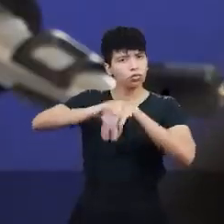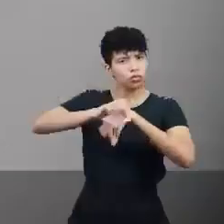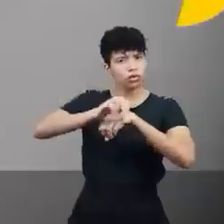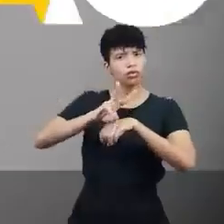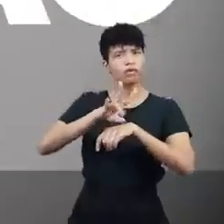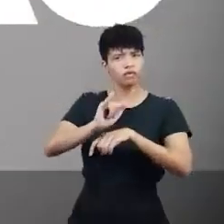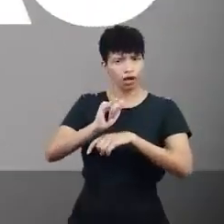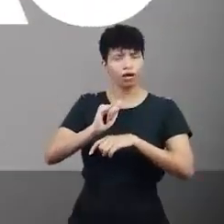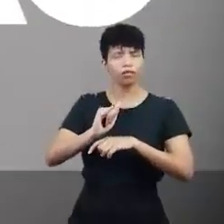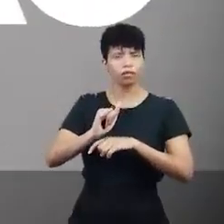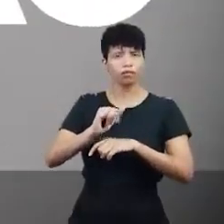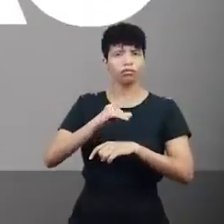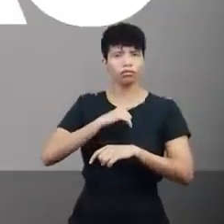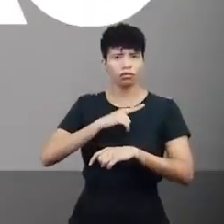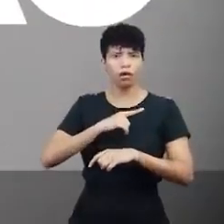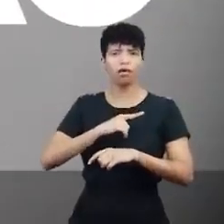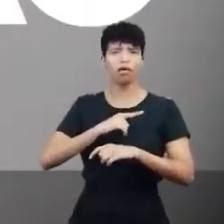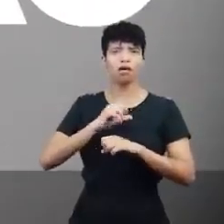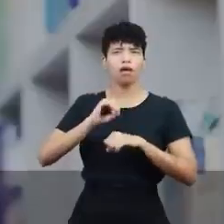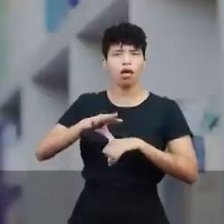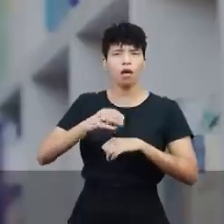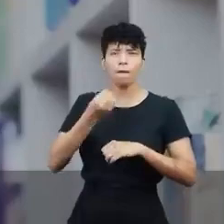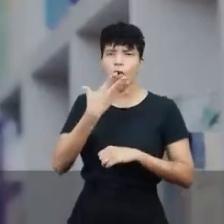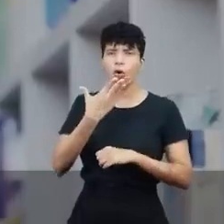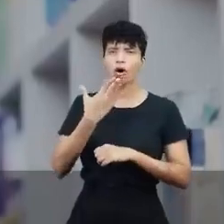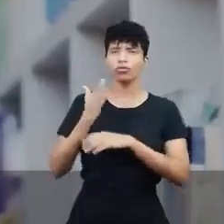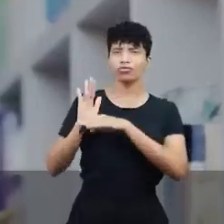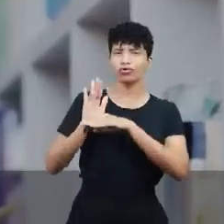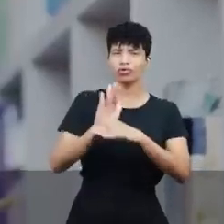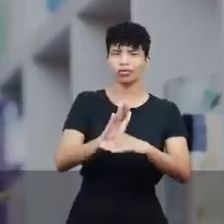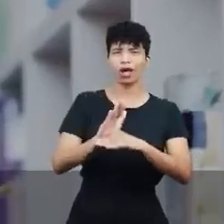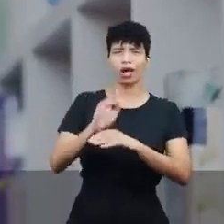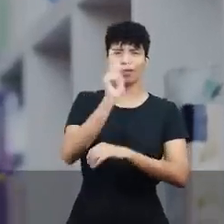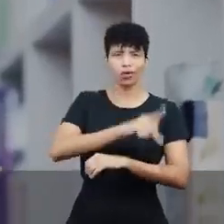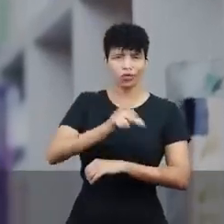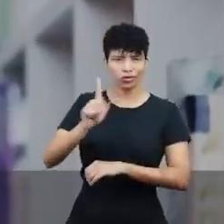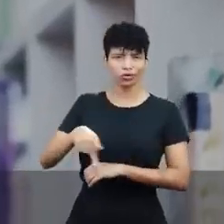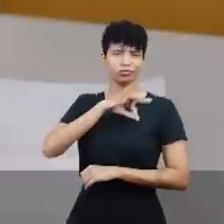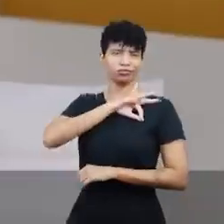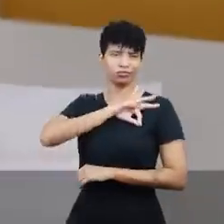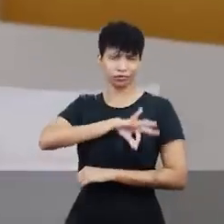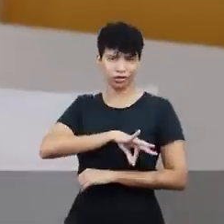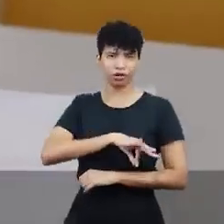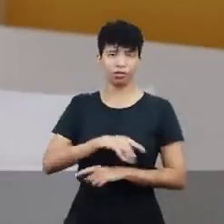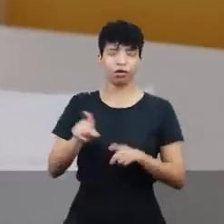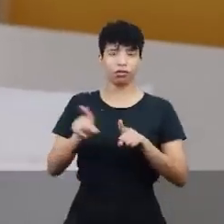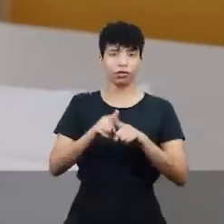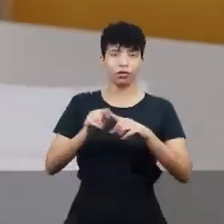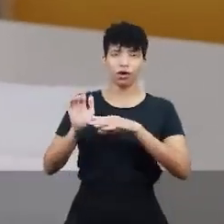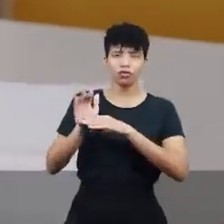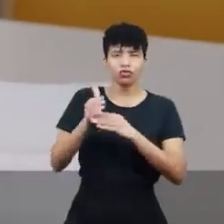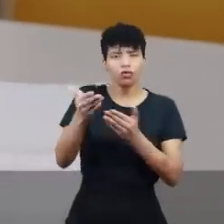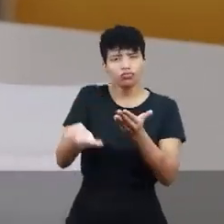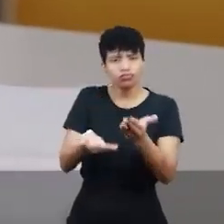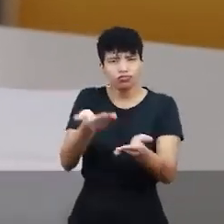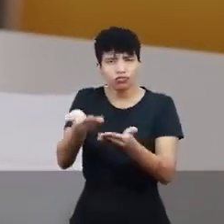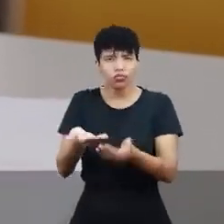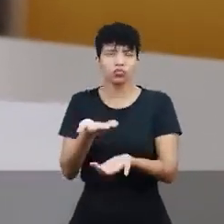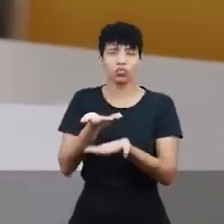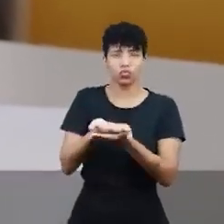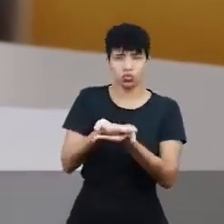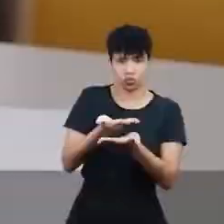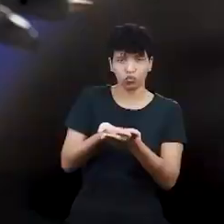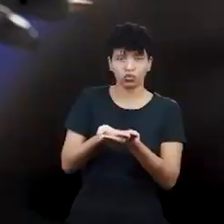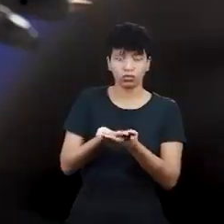educar. Na educação, Silvio Mendes vai dar bônus no salário dos profissionais e criar bolsas de incentivo para